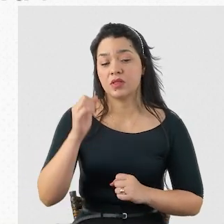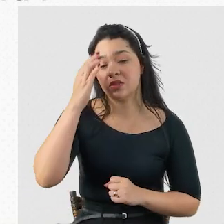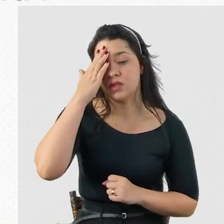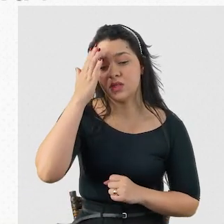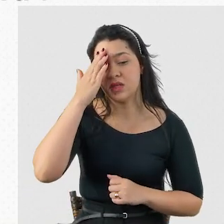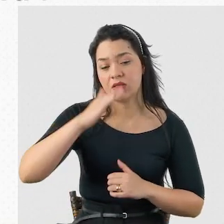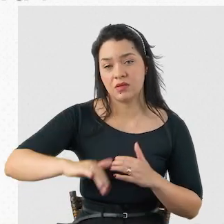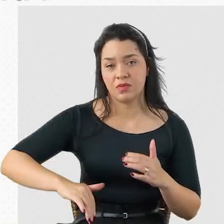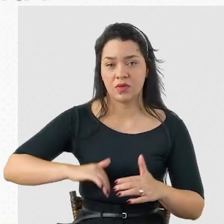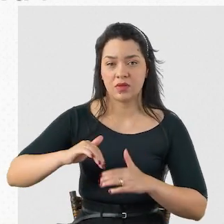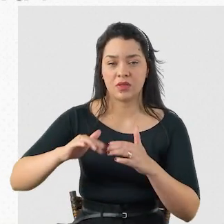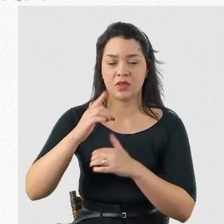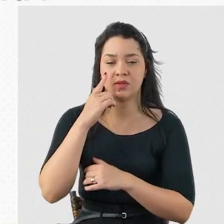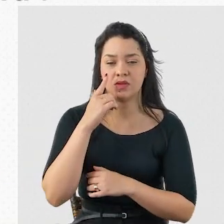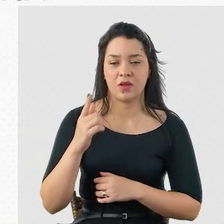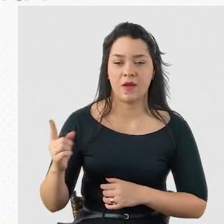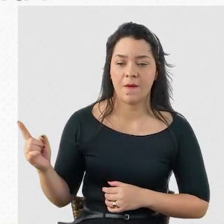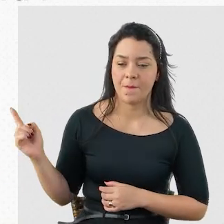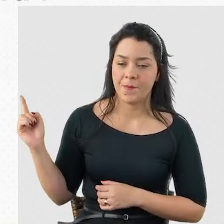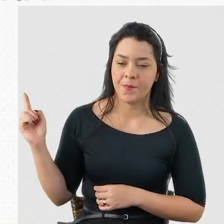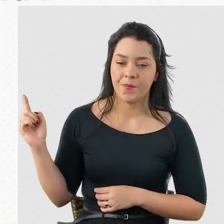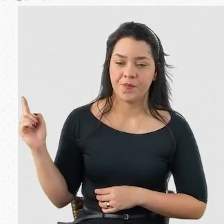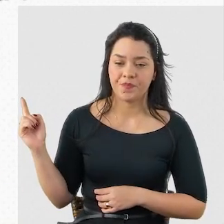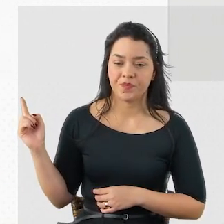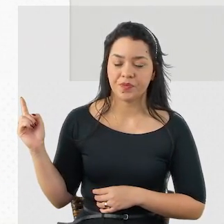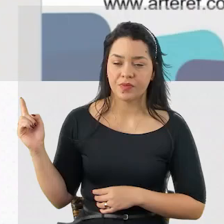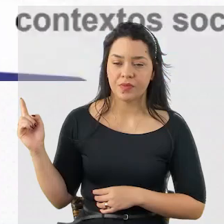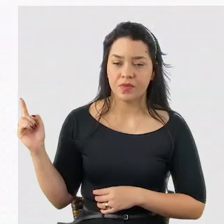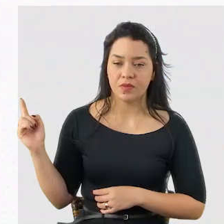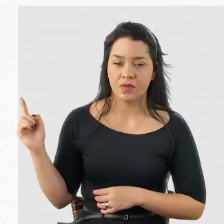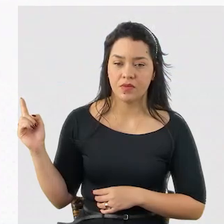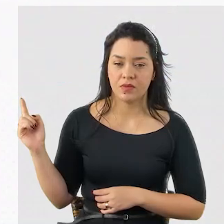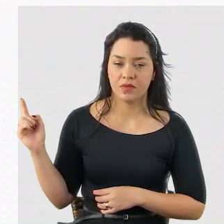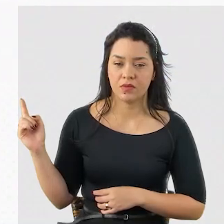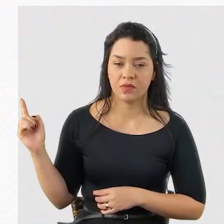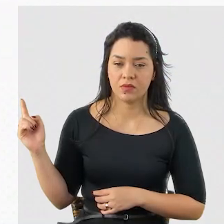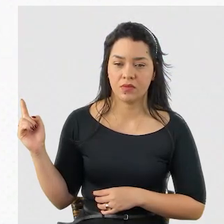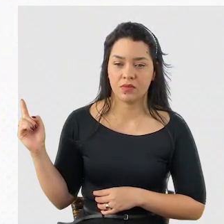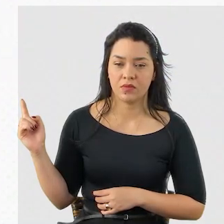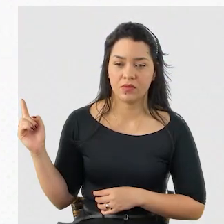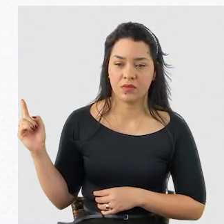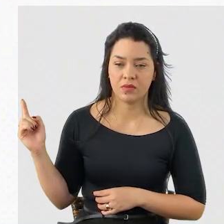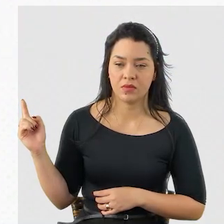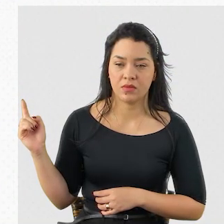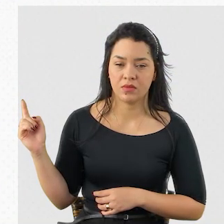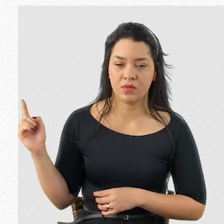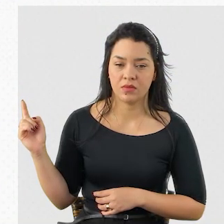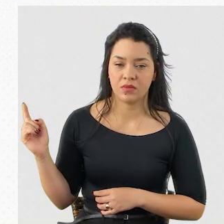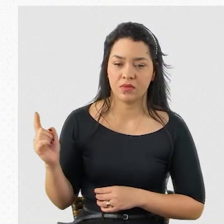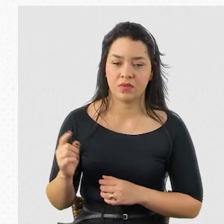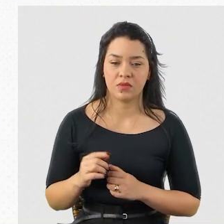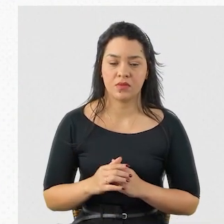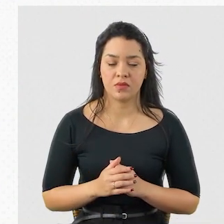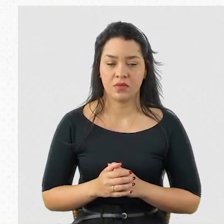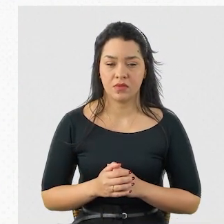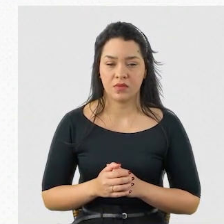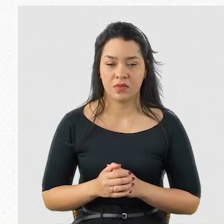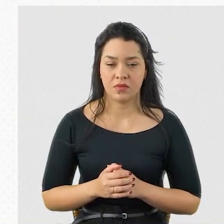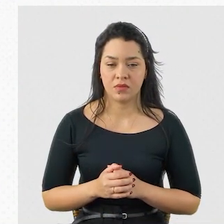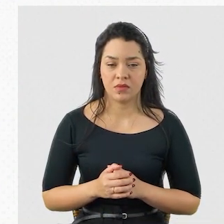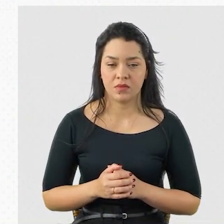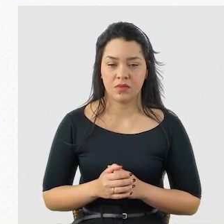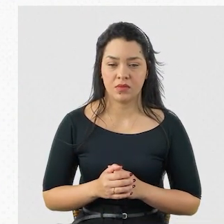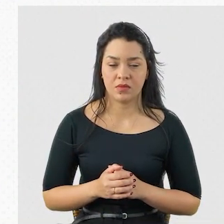processo de decolonialismo, ok? A primeira é a Rosana Paulino. Alisson Heracto, ele conecta